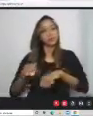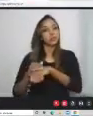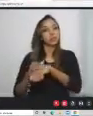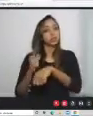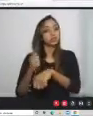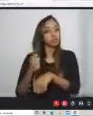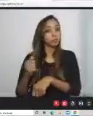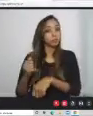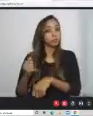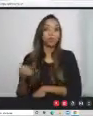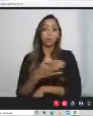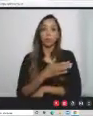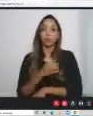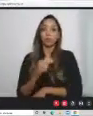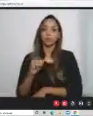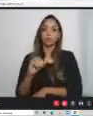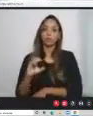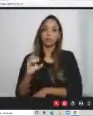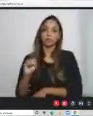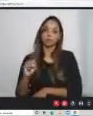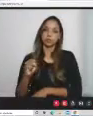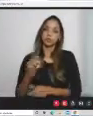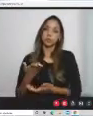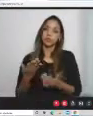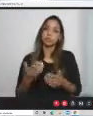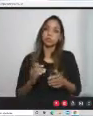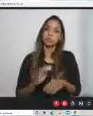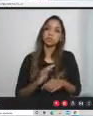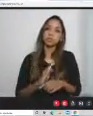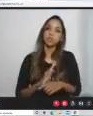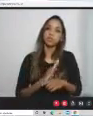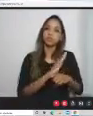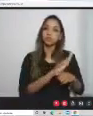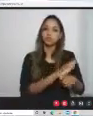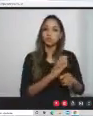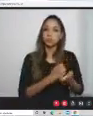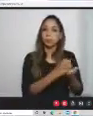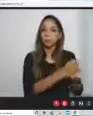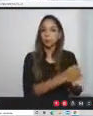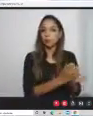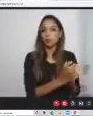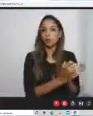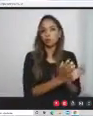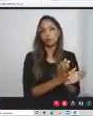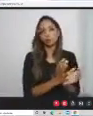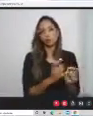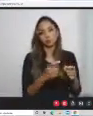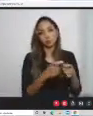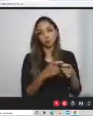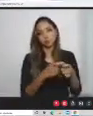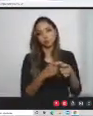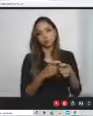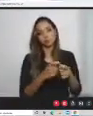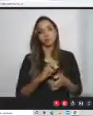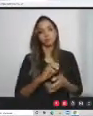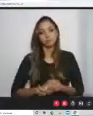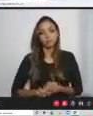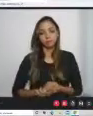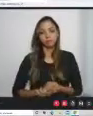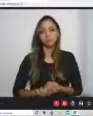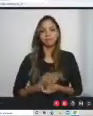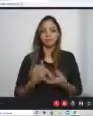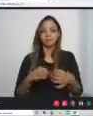dê um suporte a essas equipes médicas e toda a equipe que está ali. Além de colaborar com a